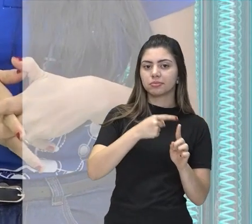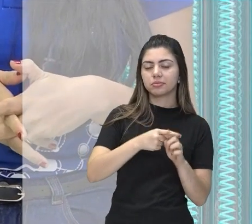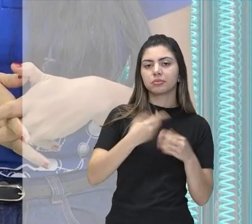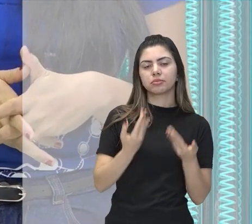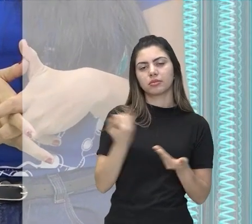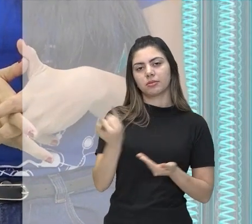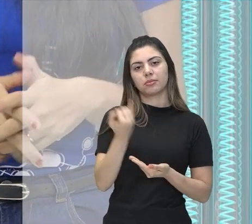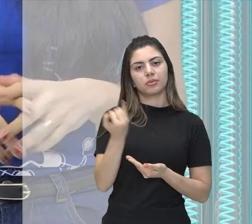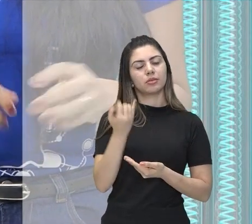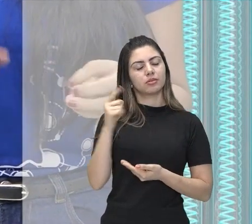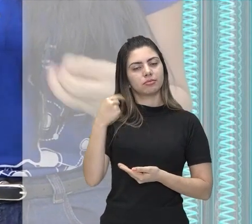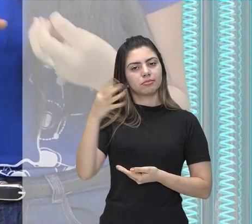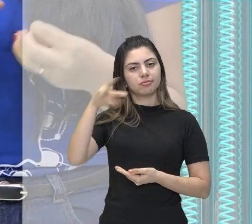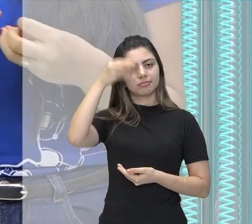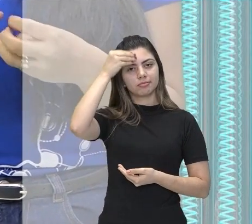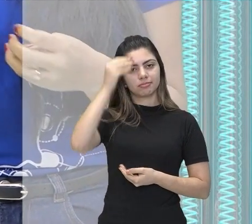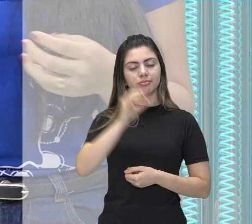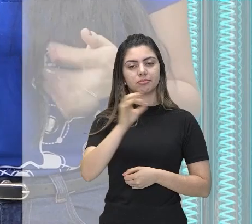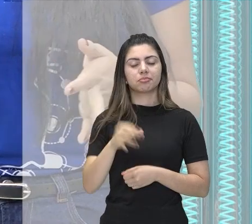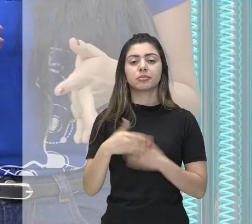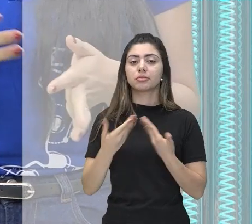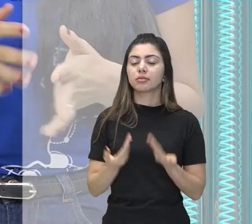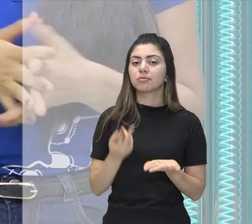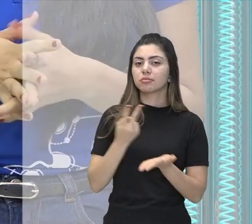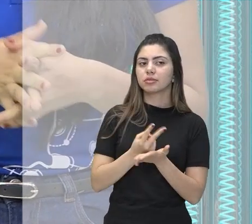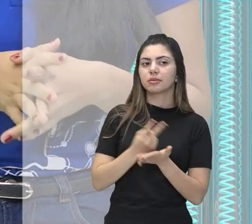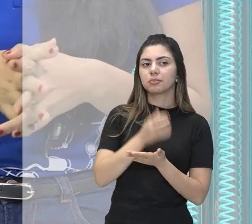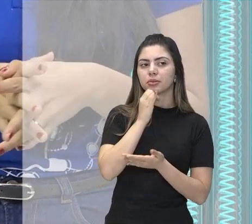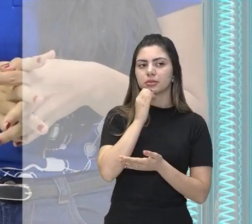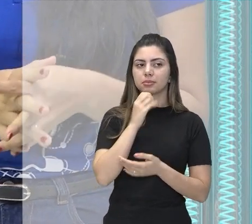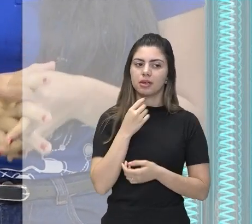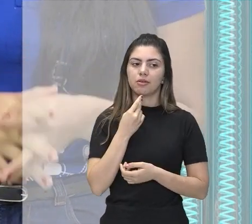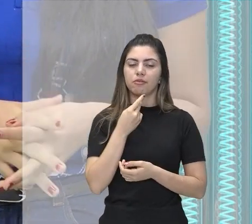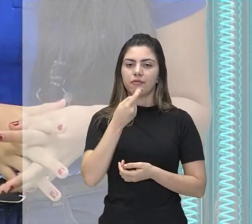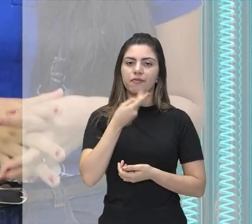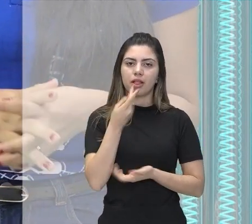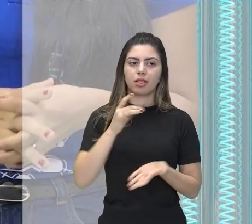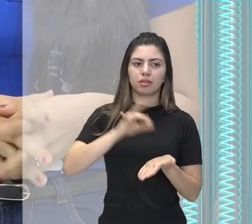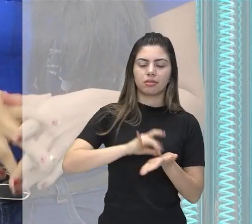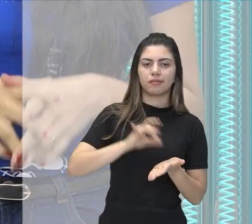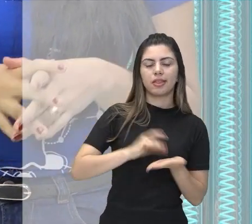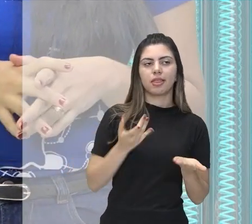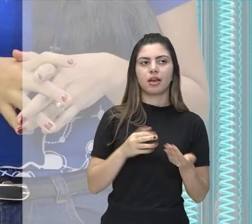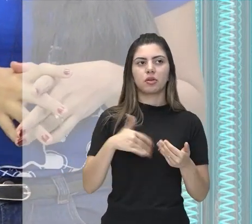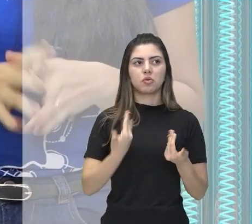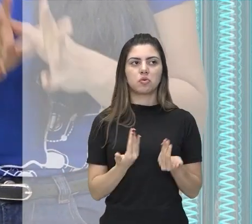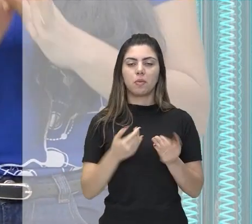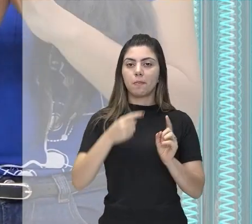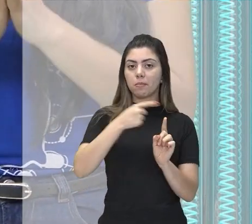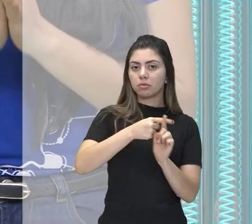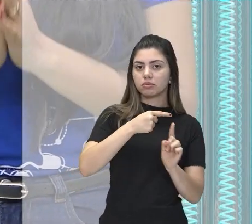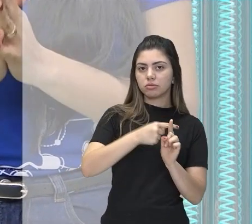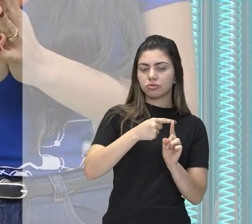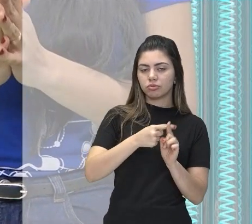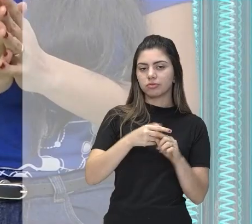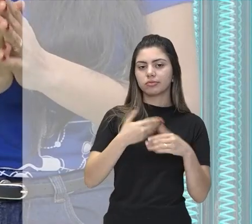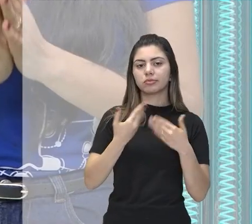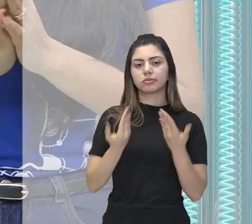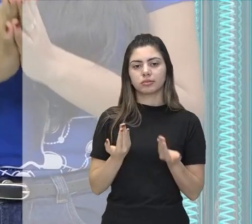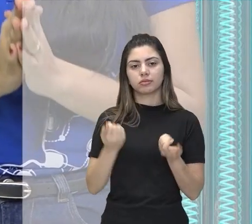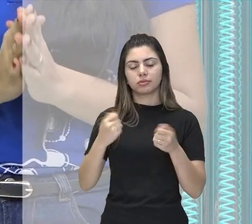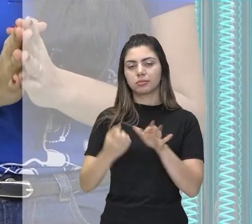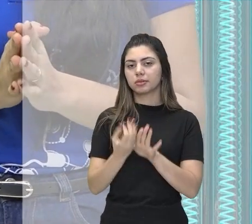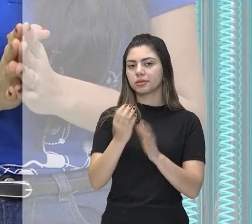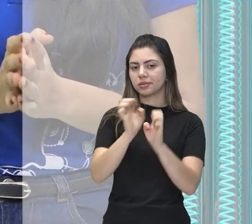lembrar disso, todas as vezes que eu estou afirmando alguma coisa, né? Então, ela vai seguir essa